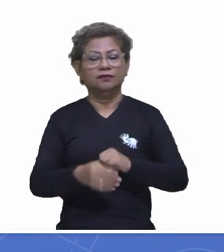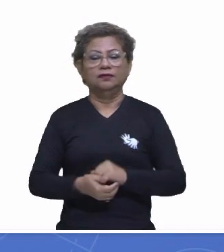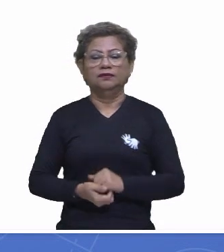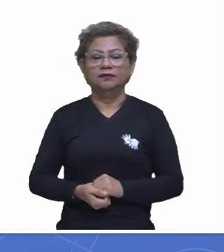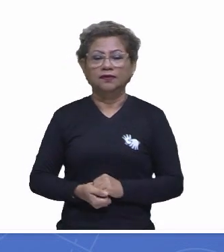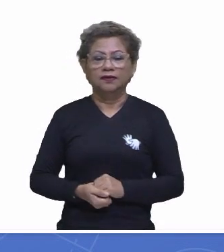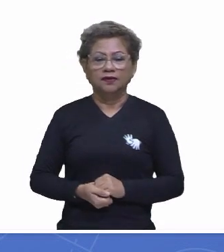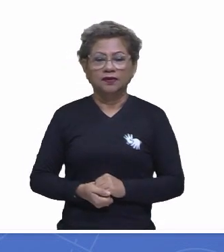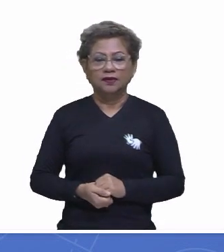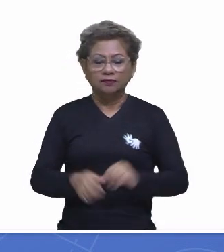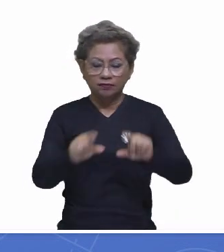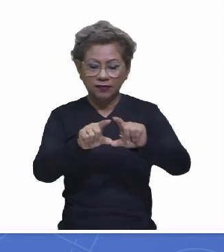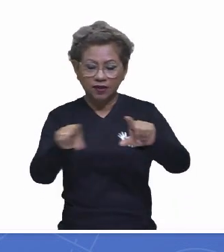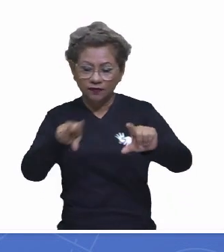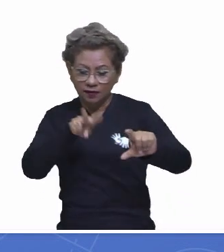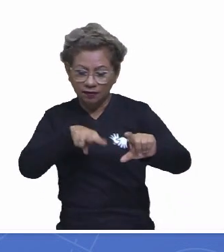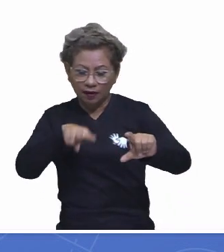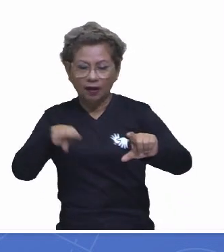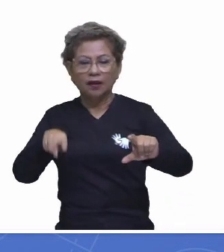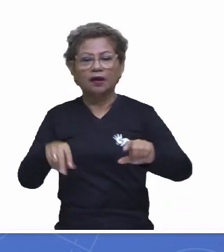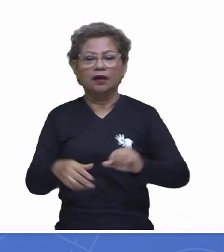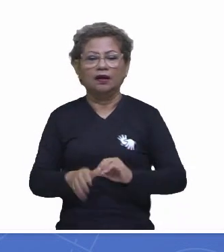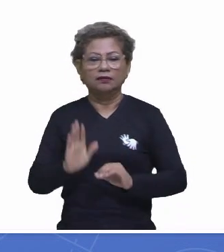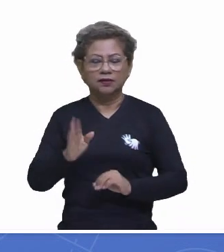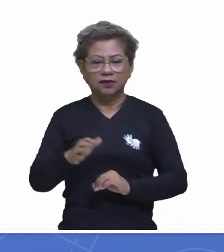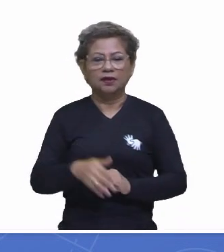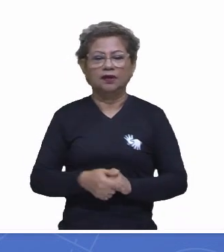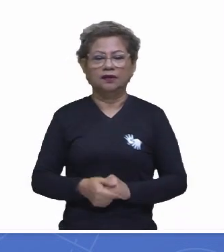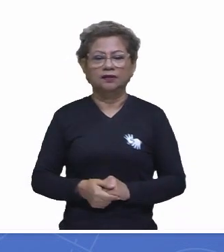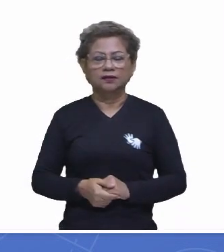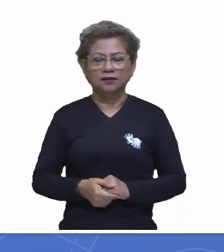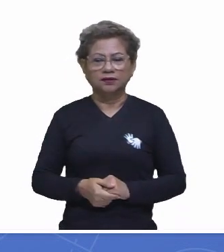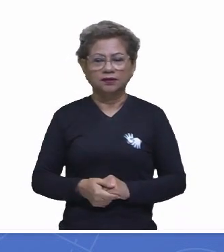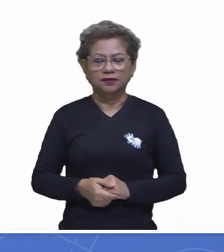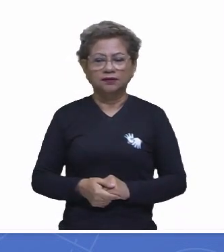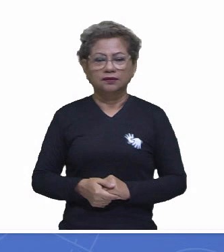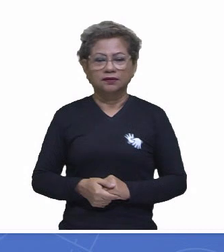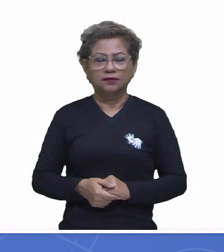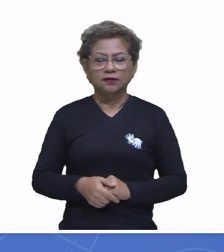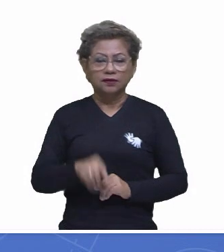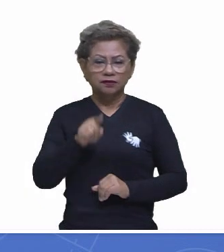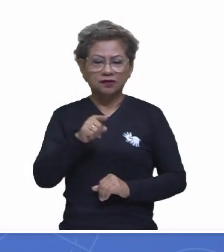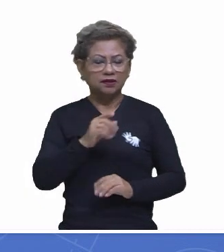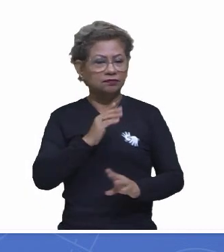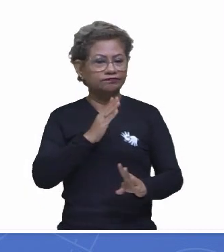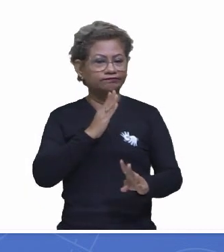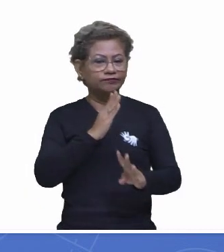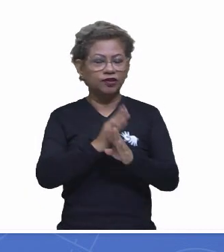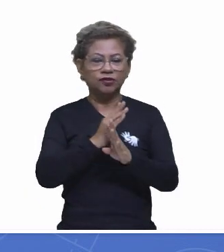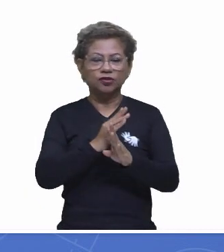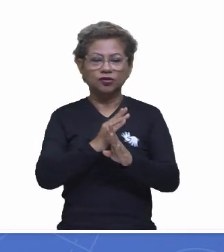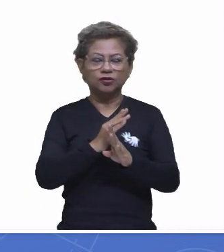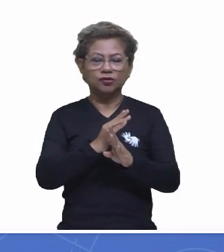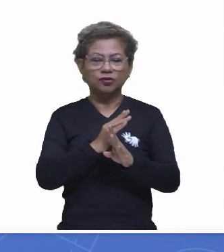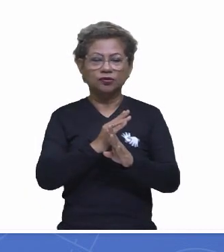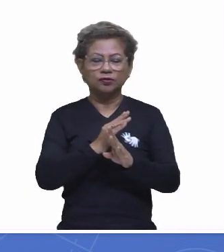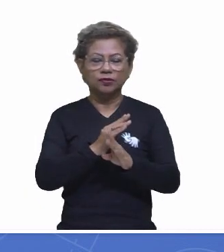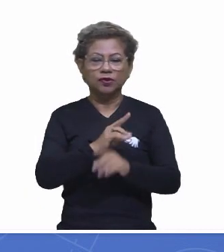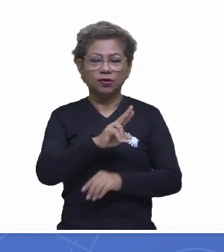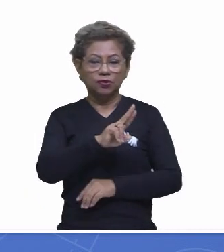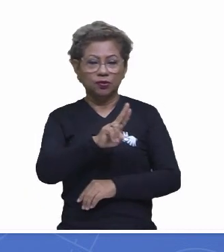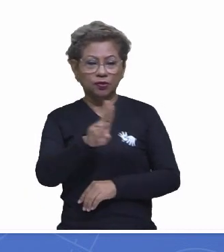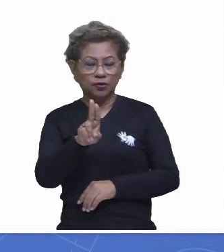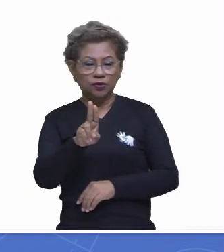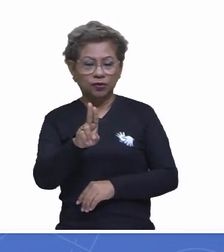no segundo período, ou seja, na oração seguinte, percebo que você não encontra ele escrito, mas substituído por